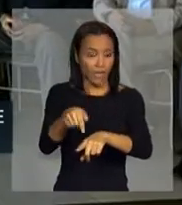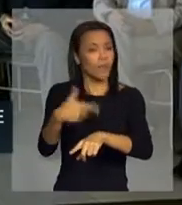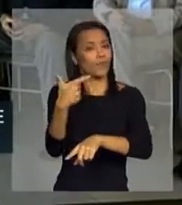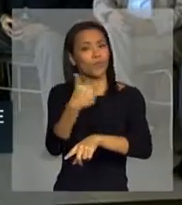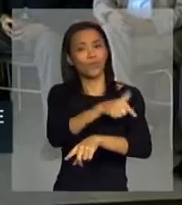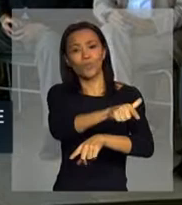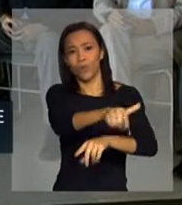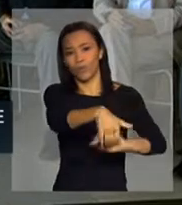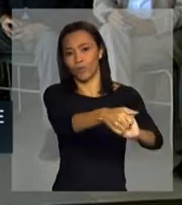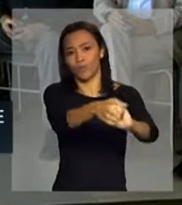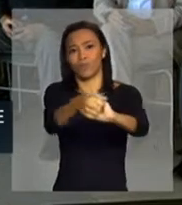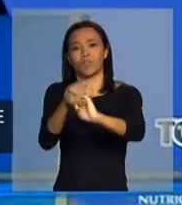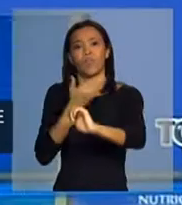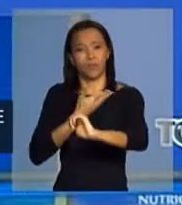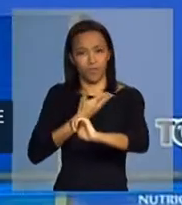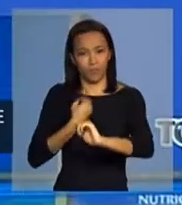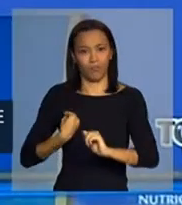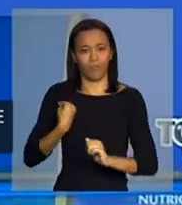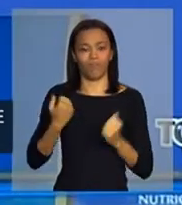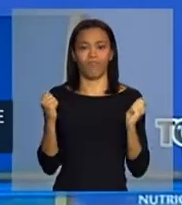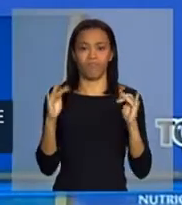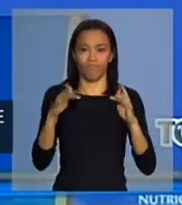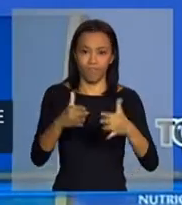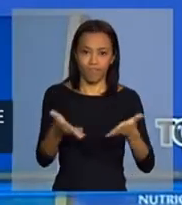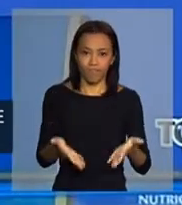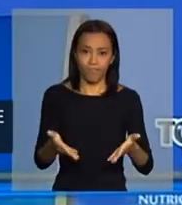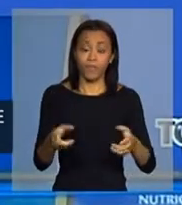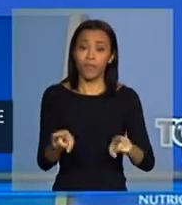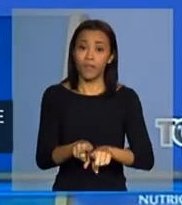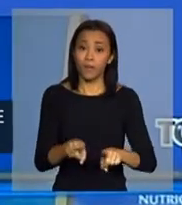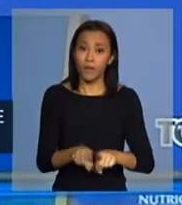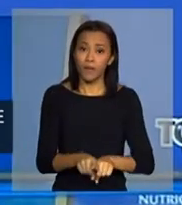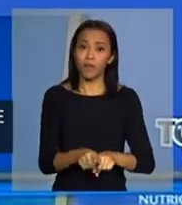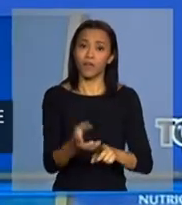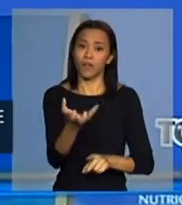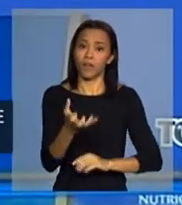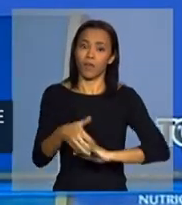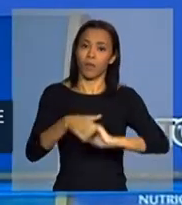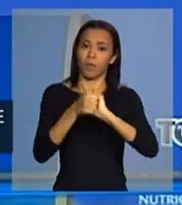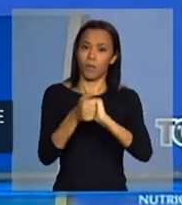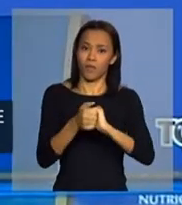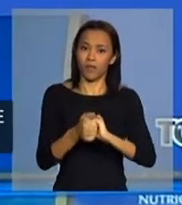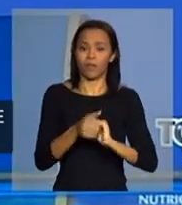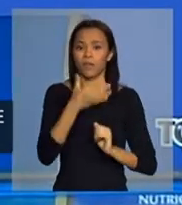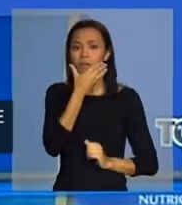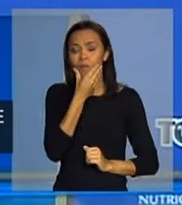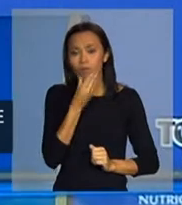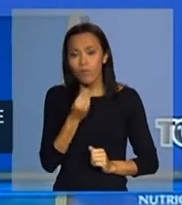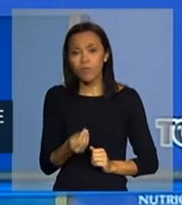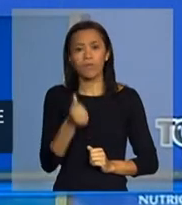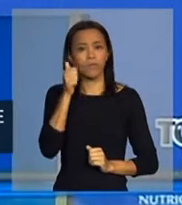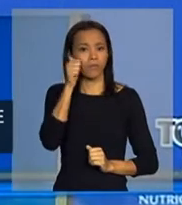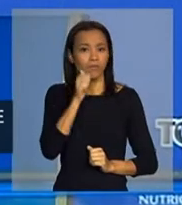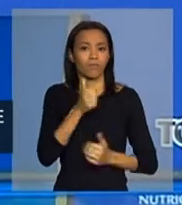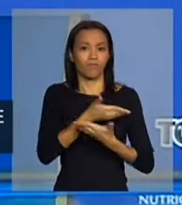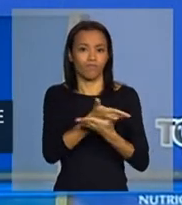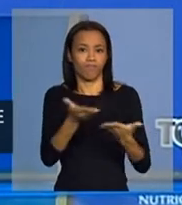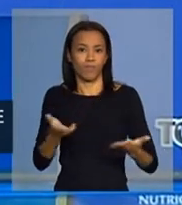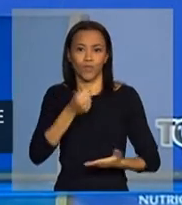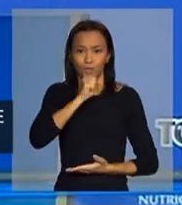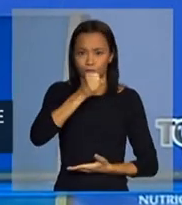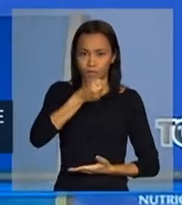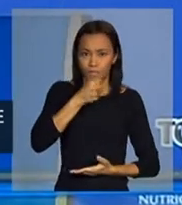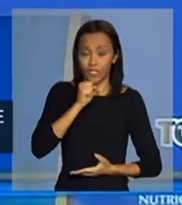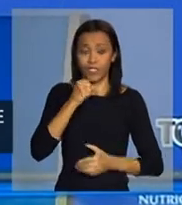os meus amigos aqui presentes. Queria cumprimentar as senhoras, os senhores